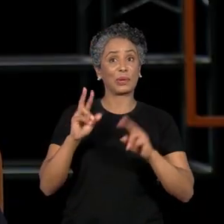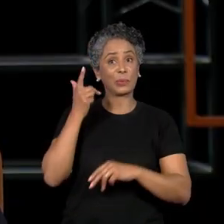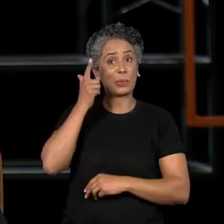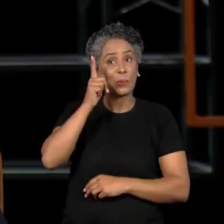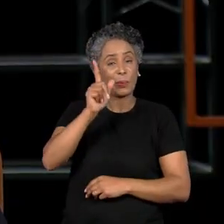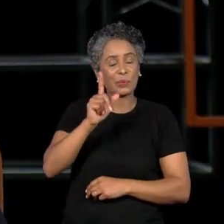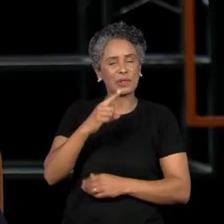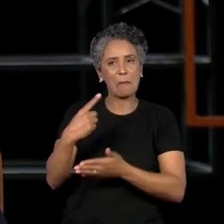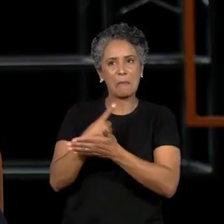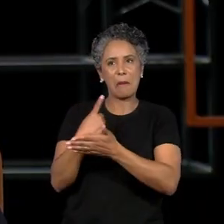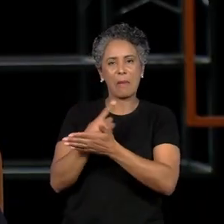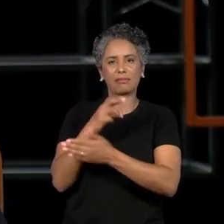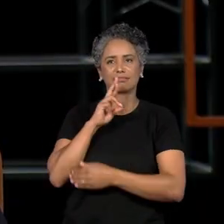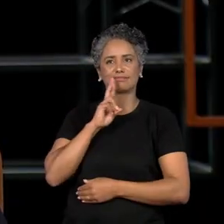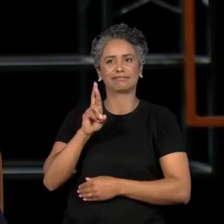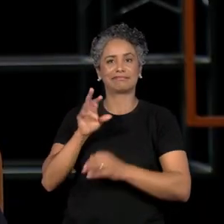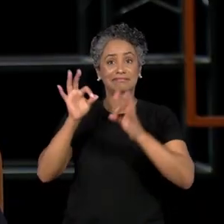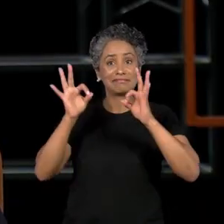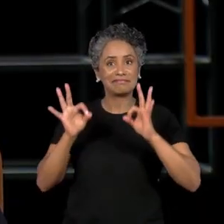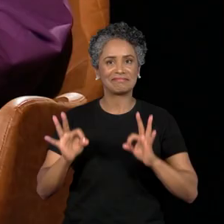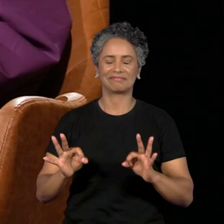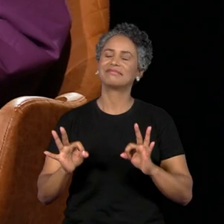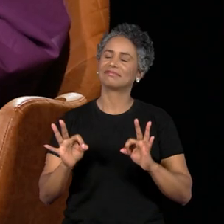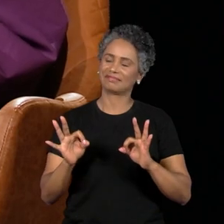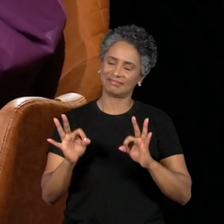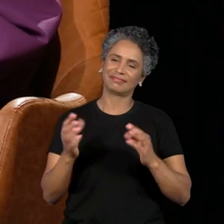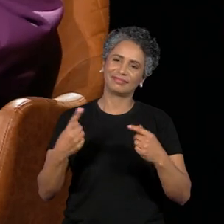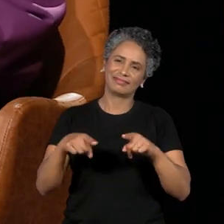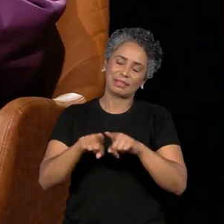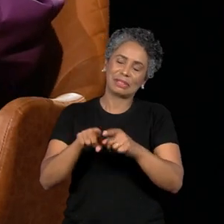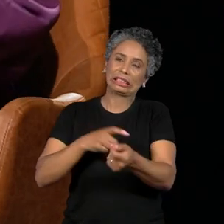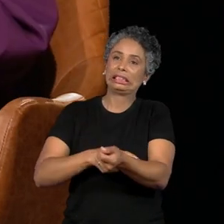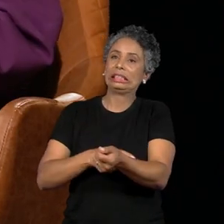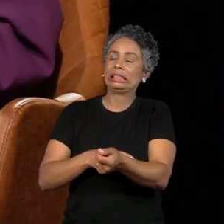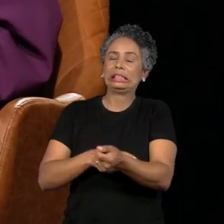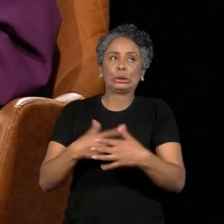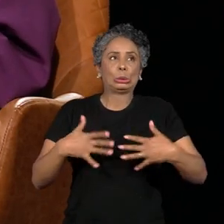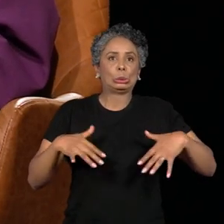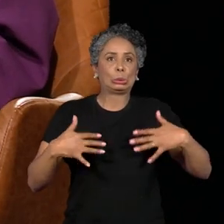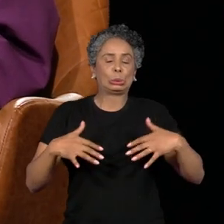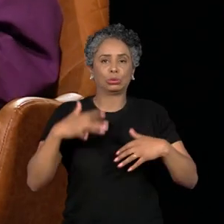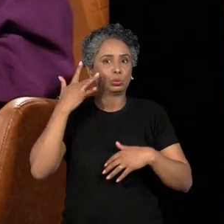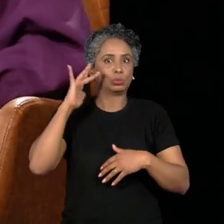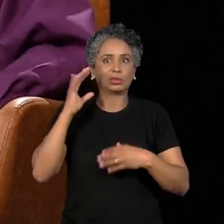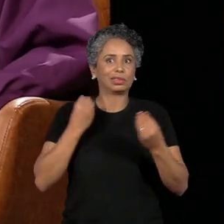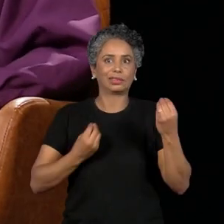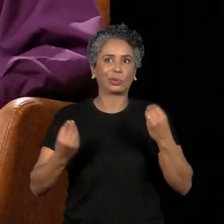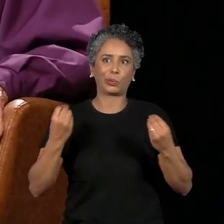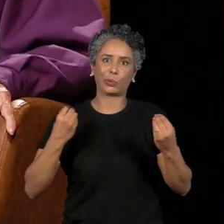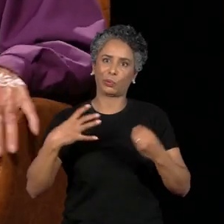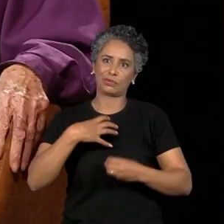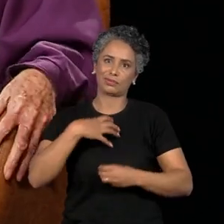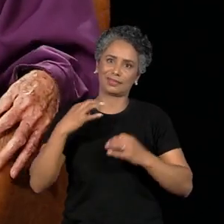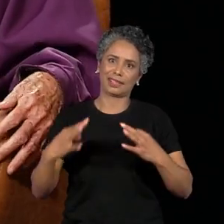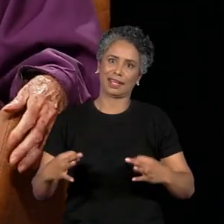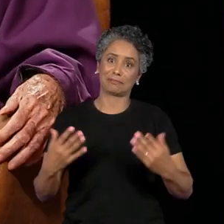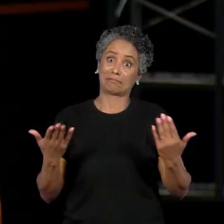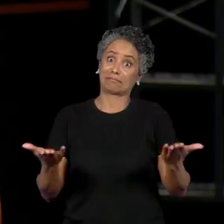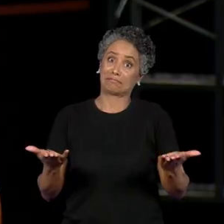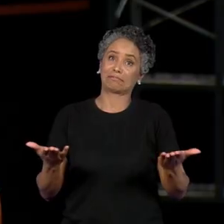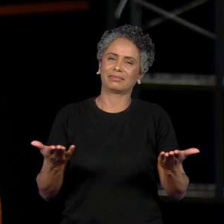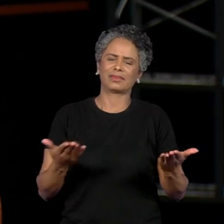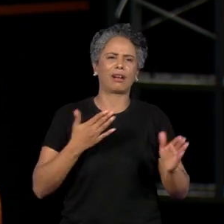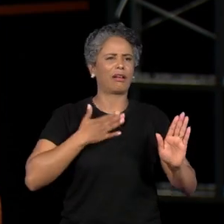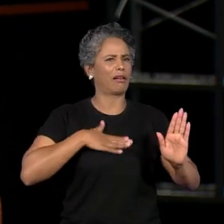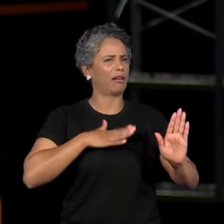um pouquinho daquilo que aconteceu comigo. Estou nervoso também, porque eu não sei como é fazer 90 anos. Mas quanto ao